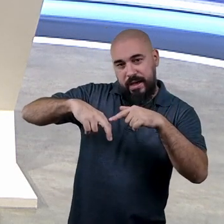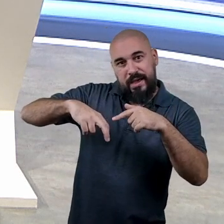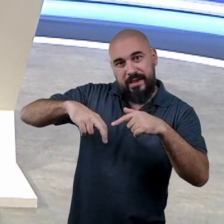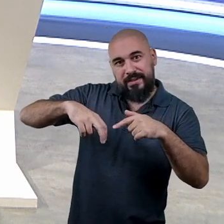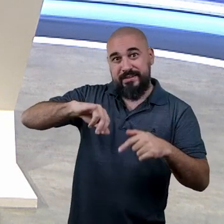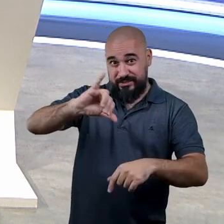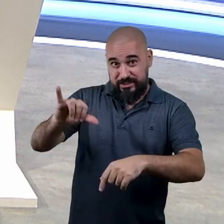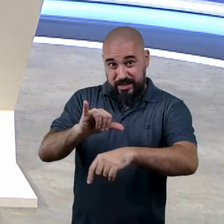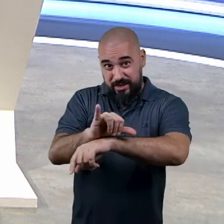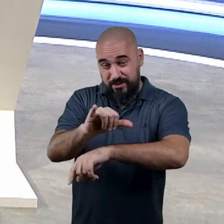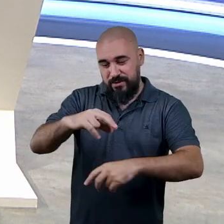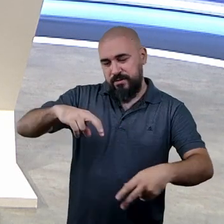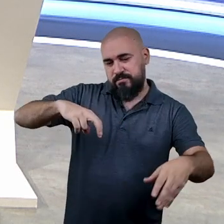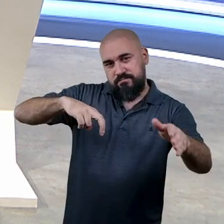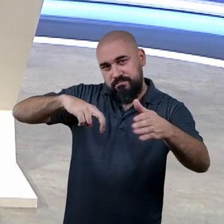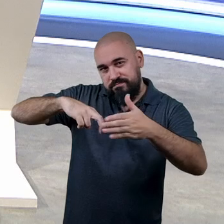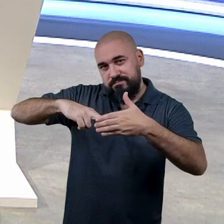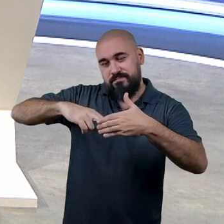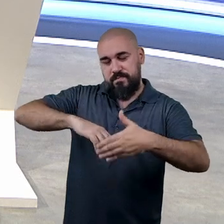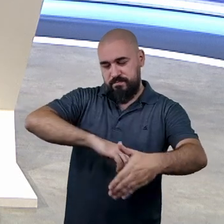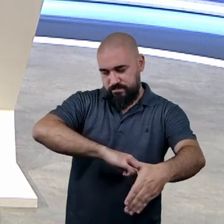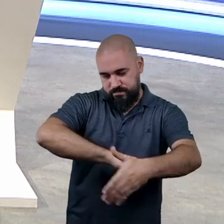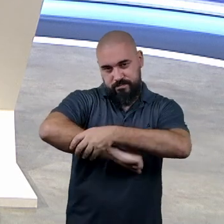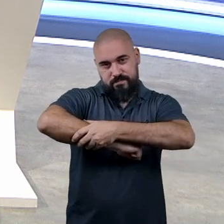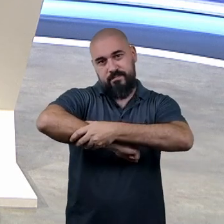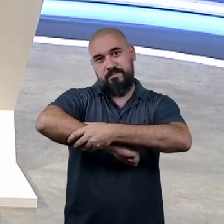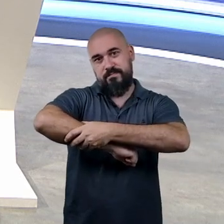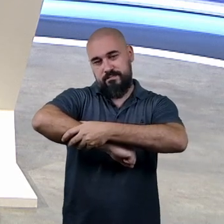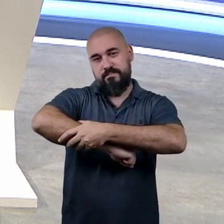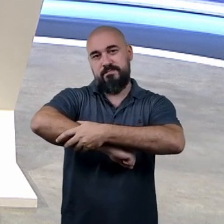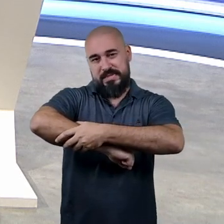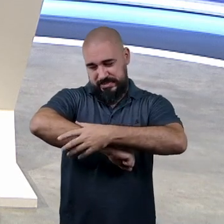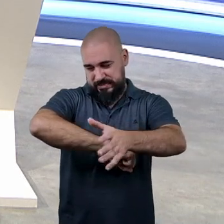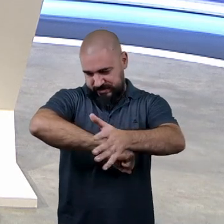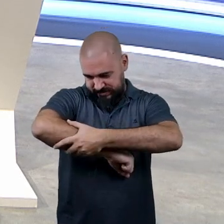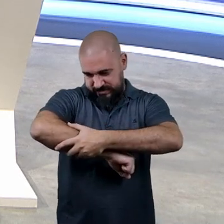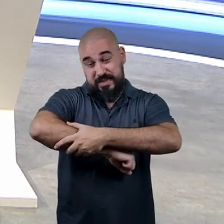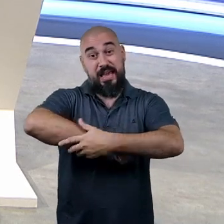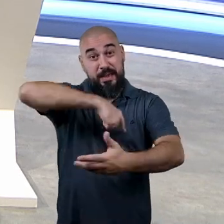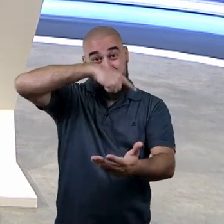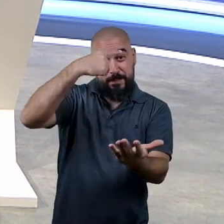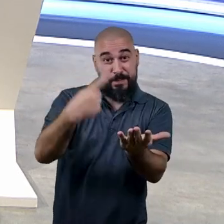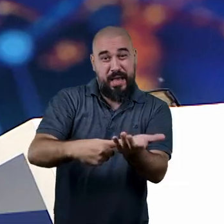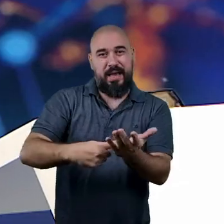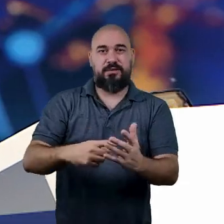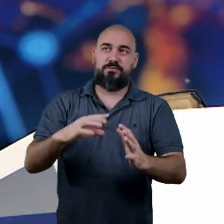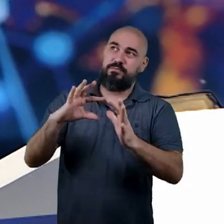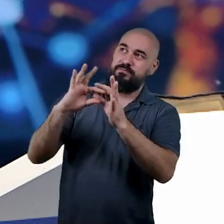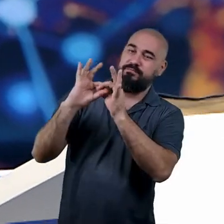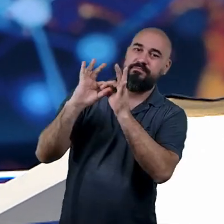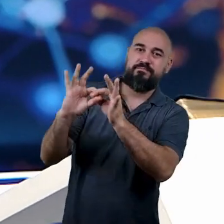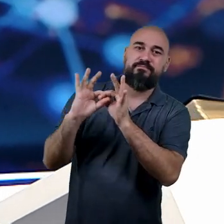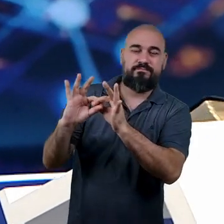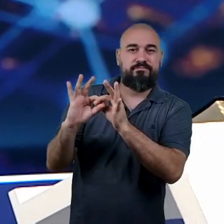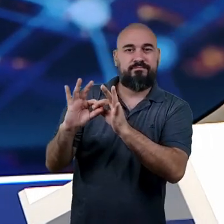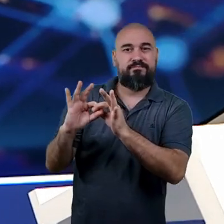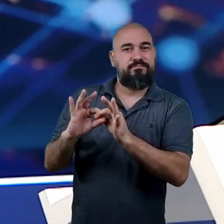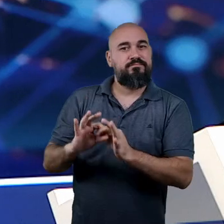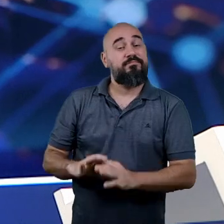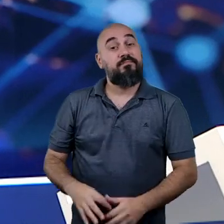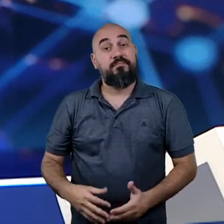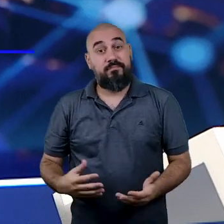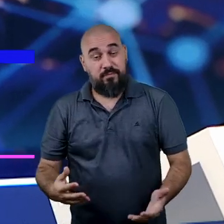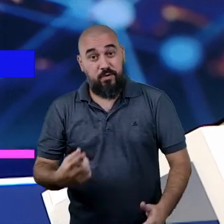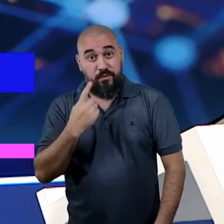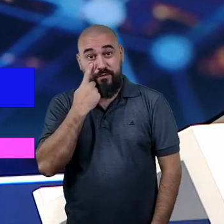Há uma marca de um pacto que foi firmado. Quando, então, nós